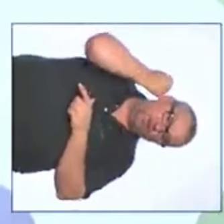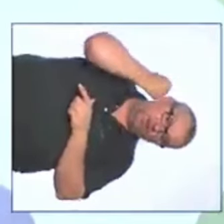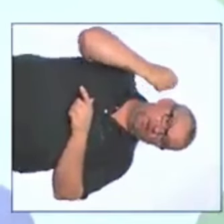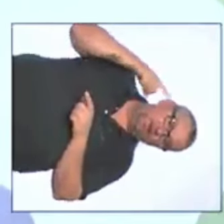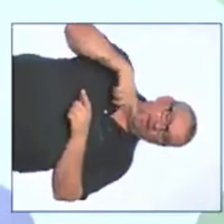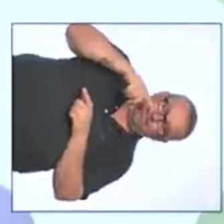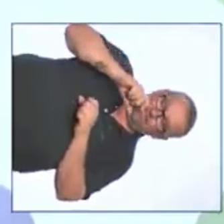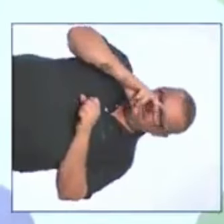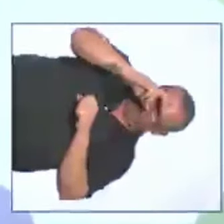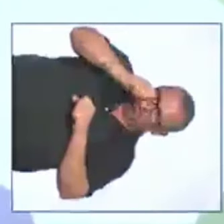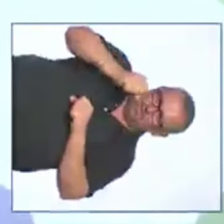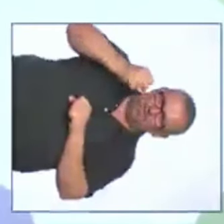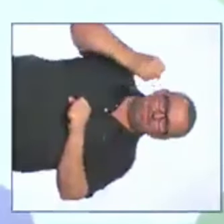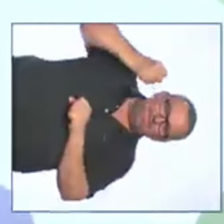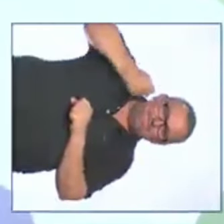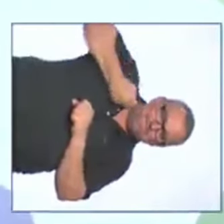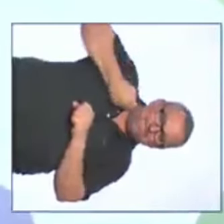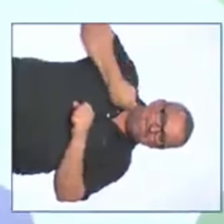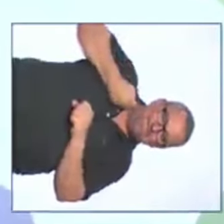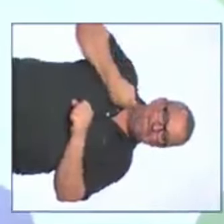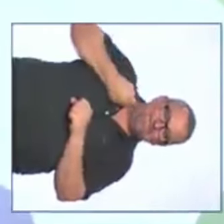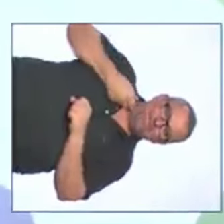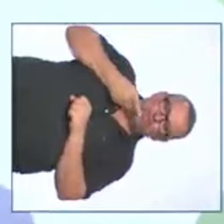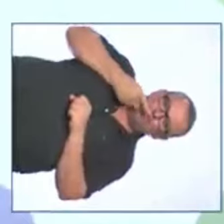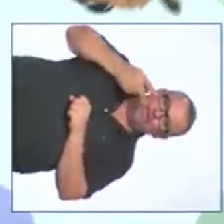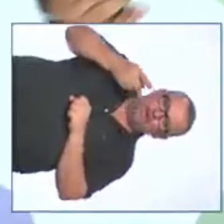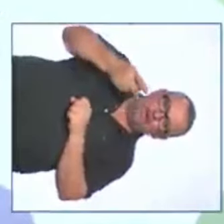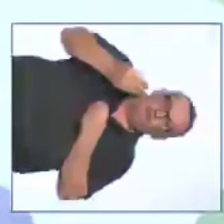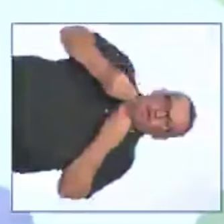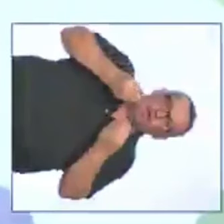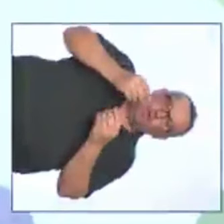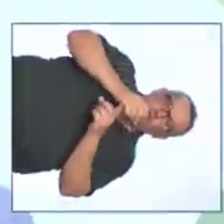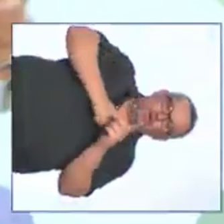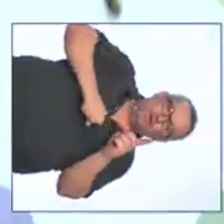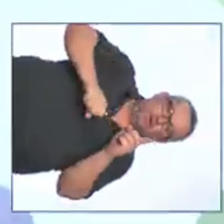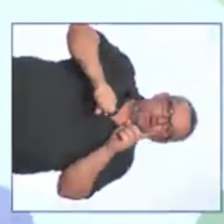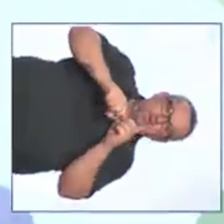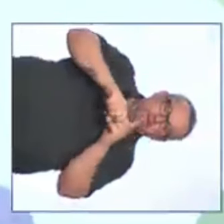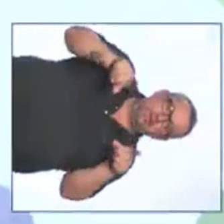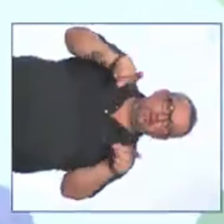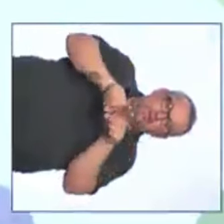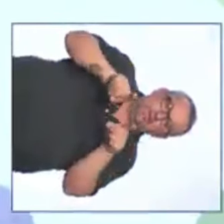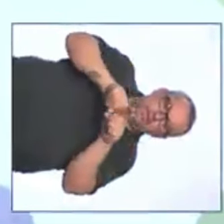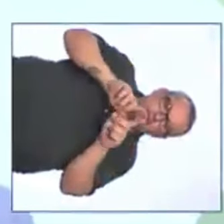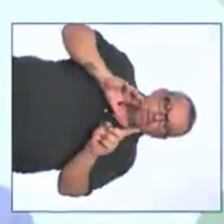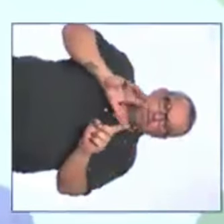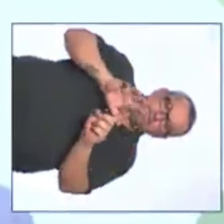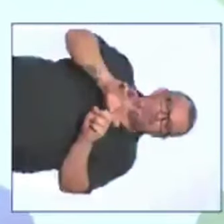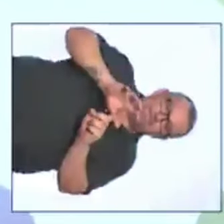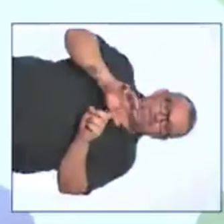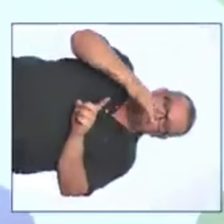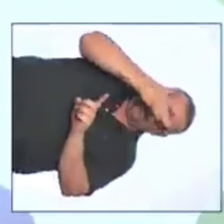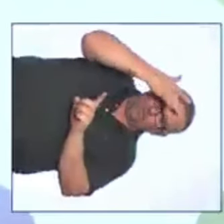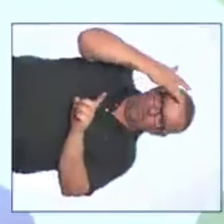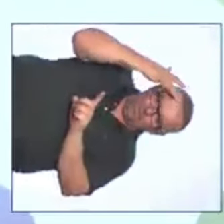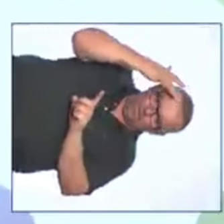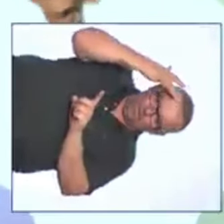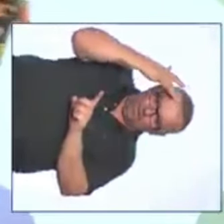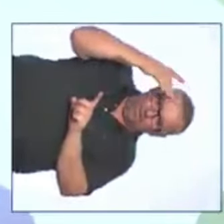pesado sim mas ele escreveu um livro sobre o suicídio para falar sobre como a sociedade também influencia as pessoas